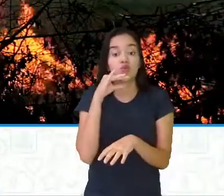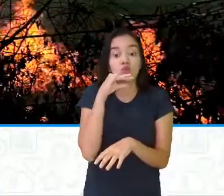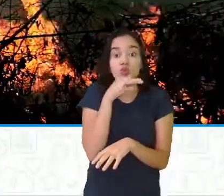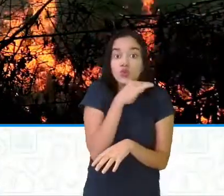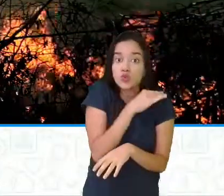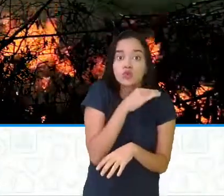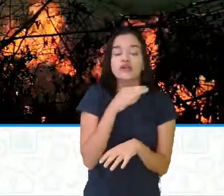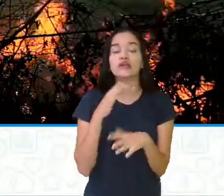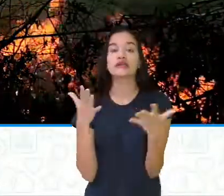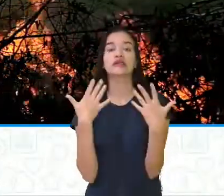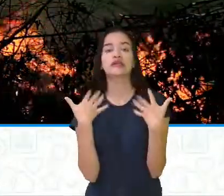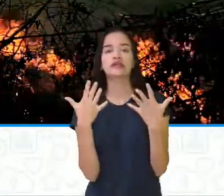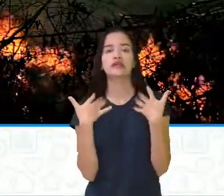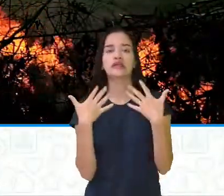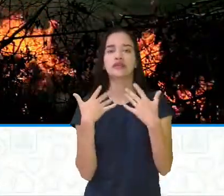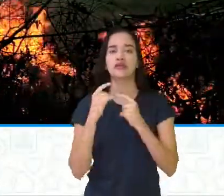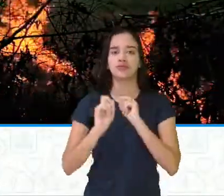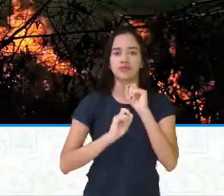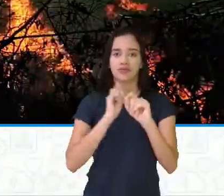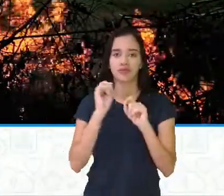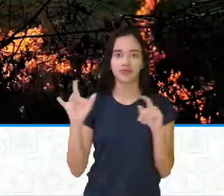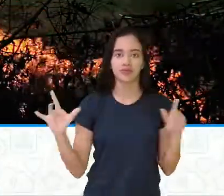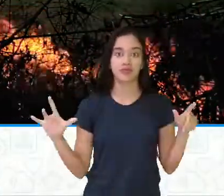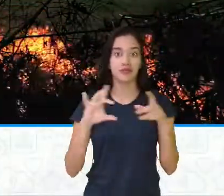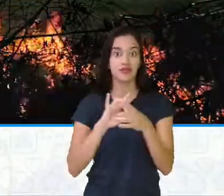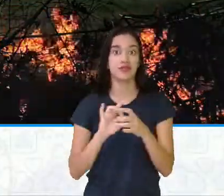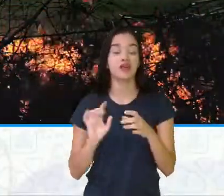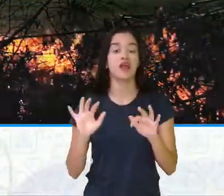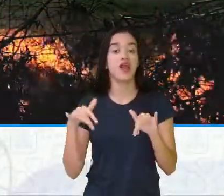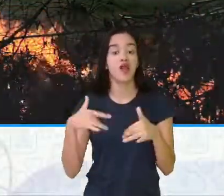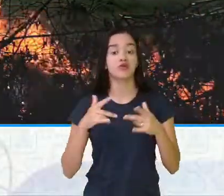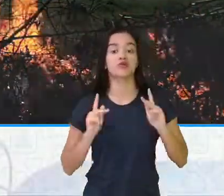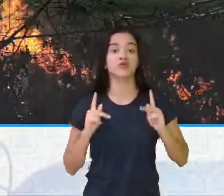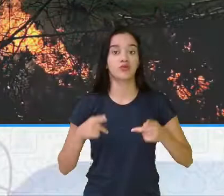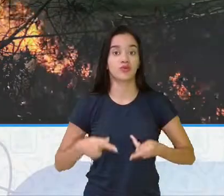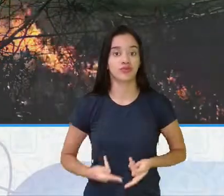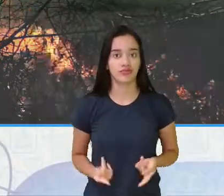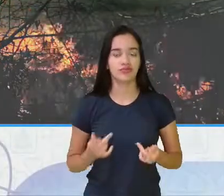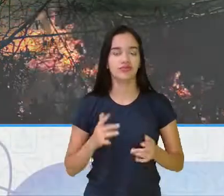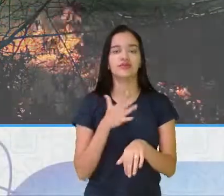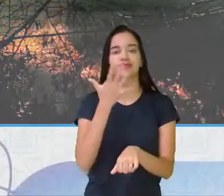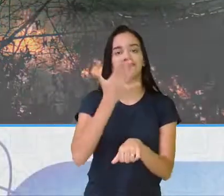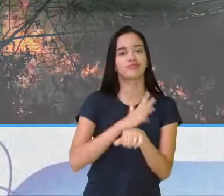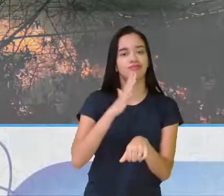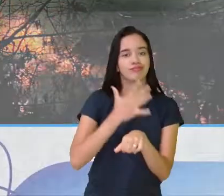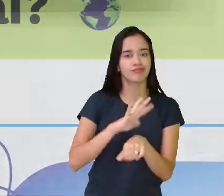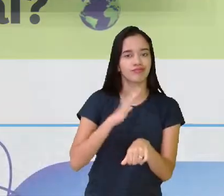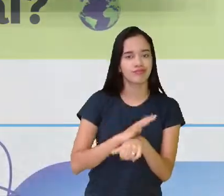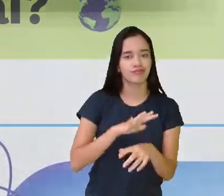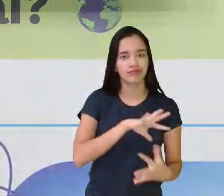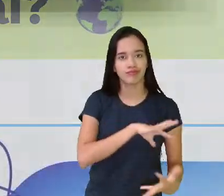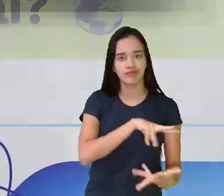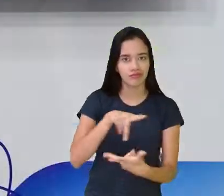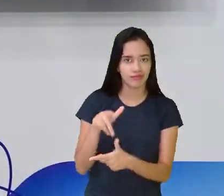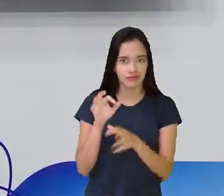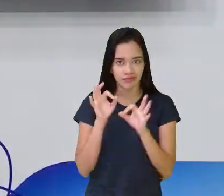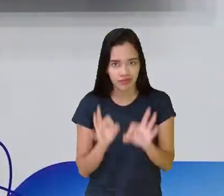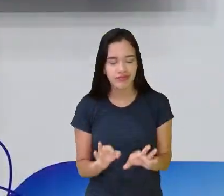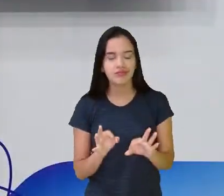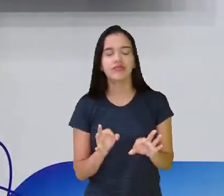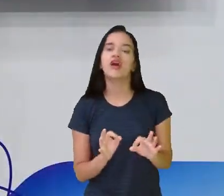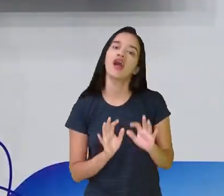esse aquecimento está diretamente ligado ao que os seres humanos estão fazendo no nosso planetinha,